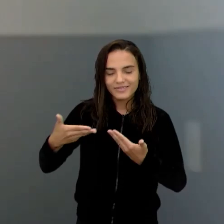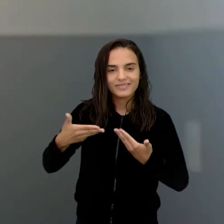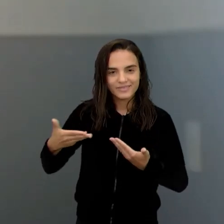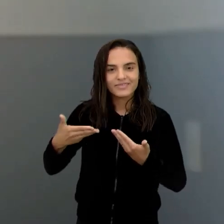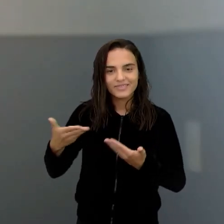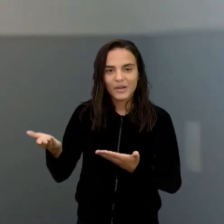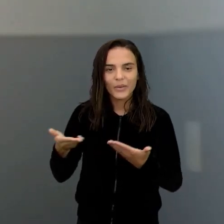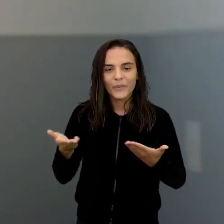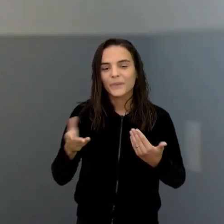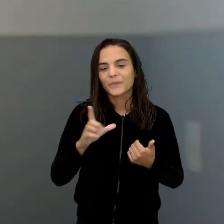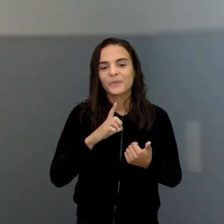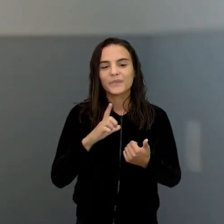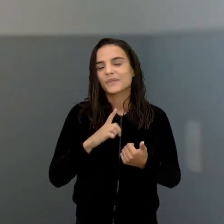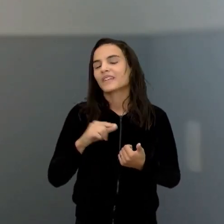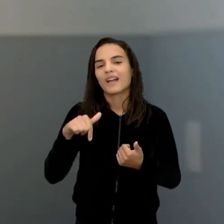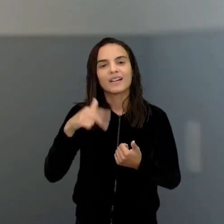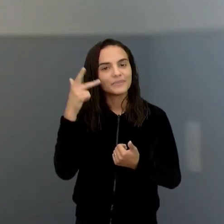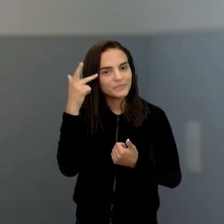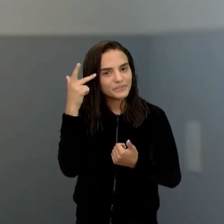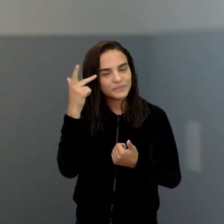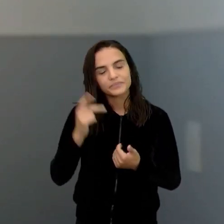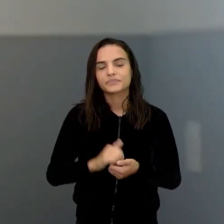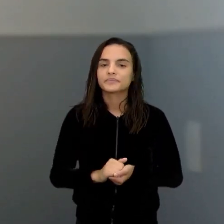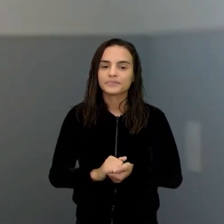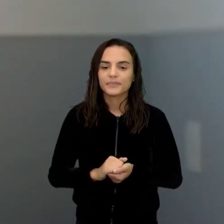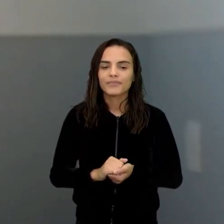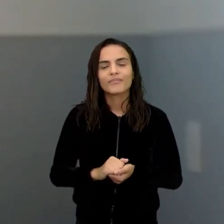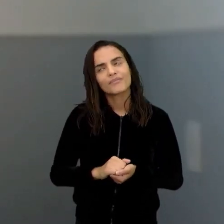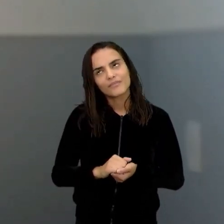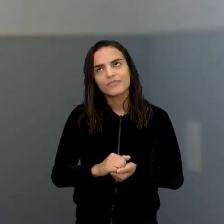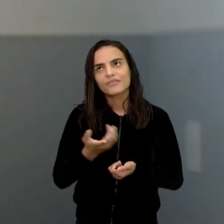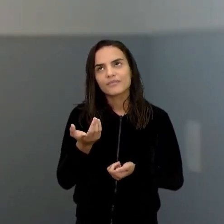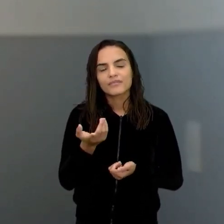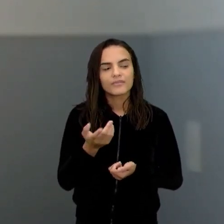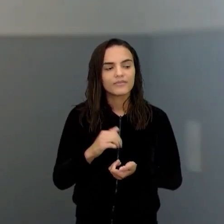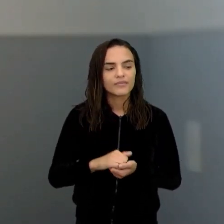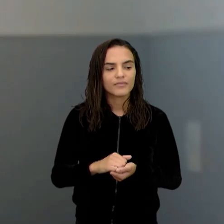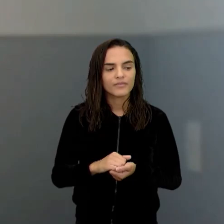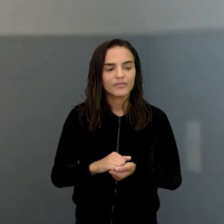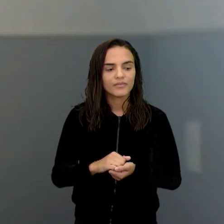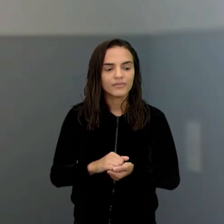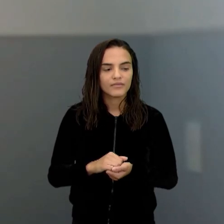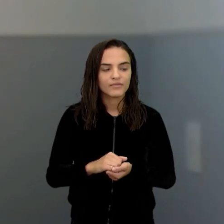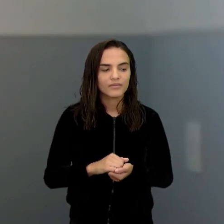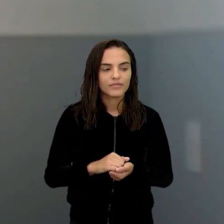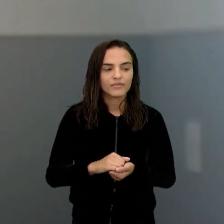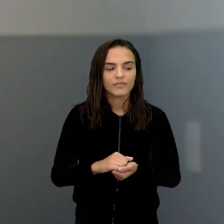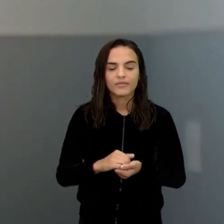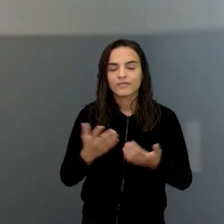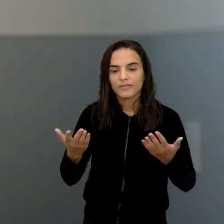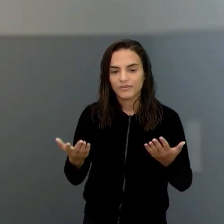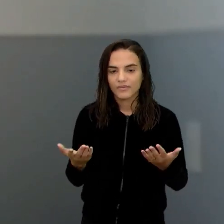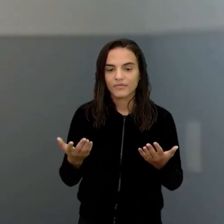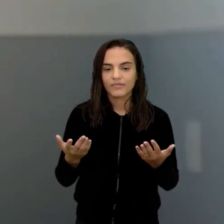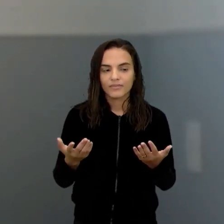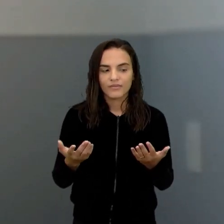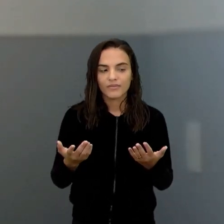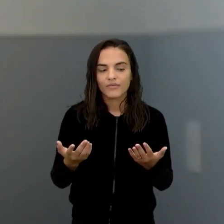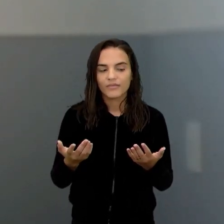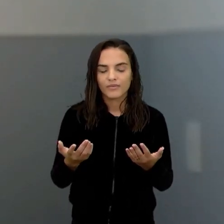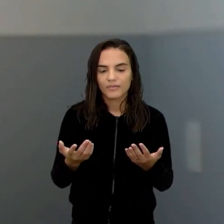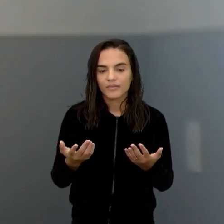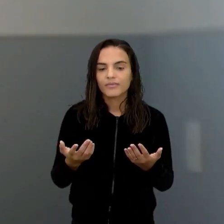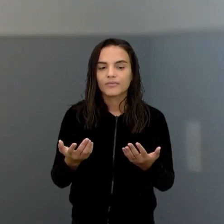né? É o time daqui de São Paulo. E, se eu não me engano, o link que a gente mandou é um link do jogo contra o Minas, time de Minas